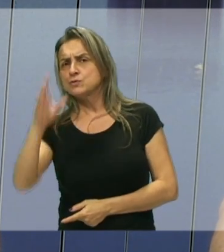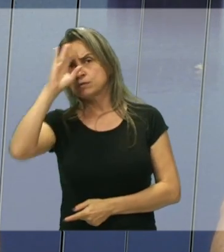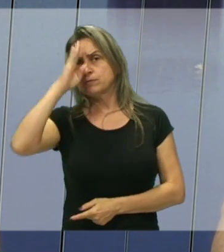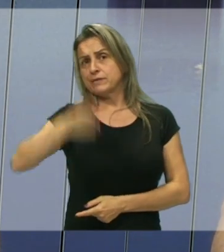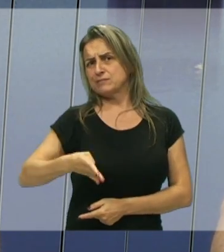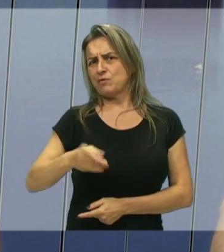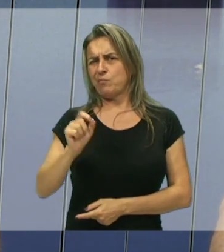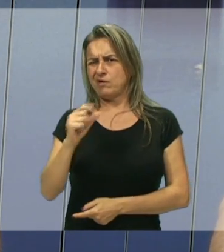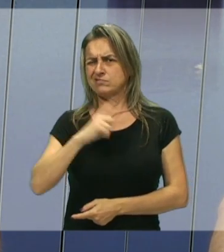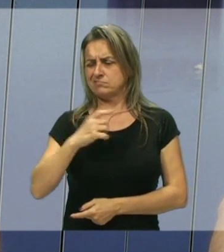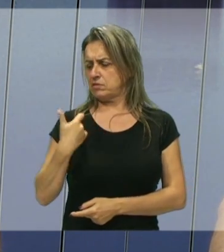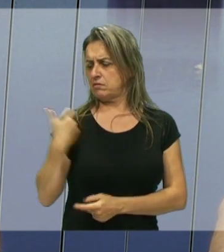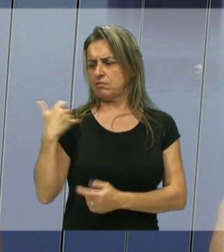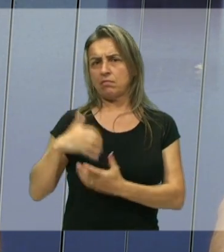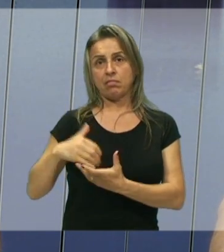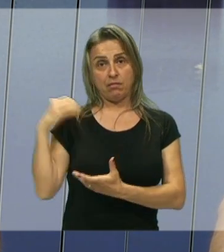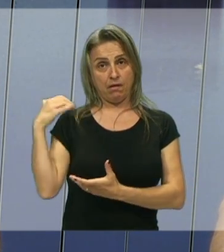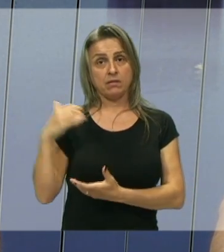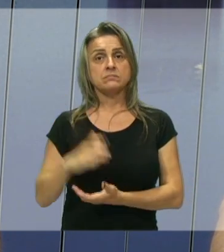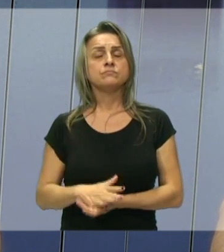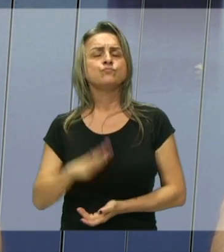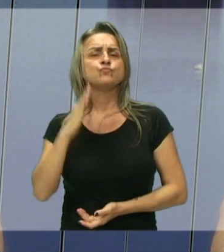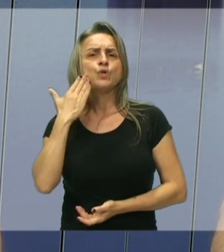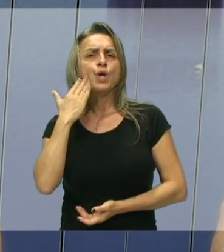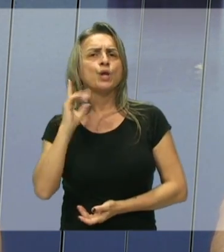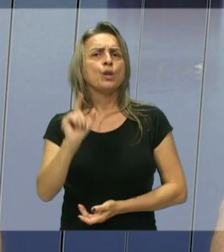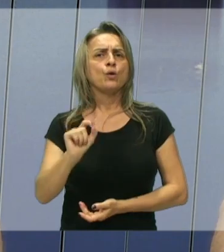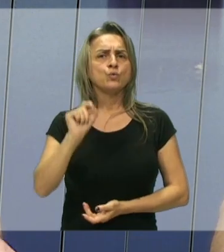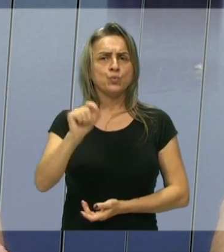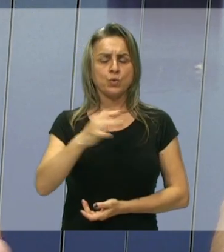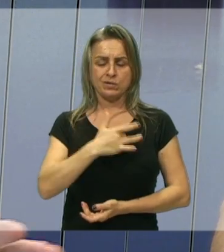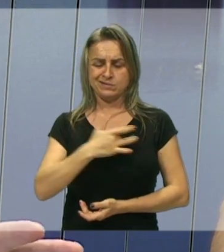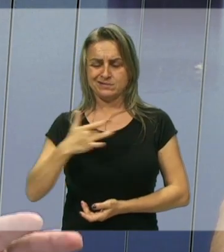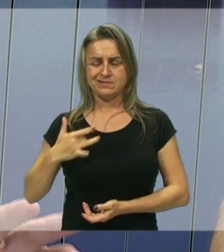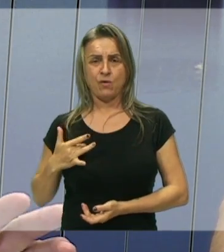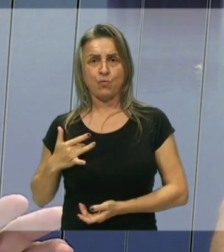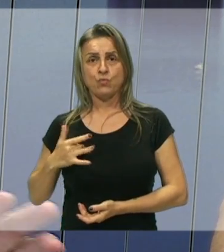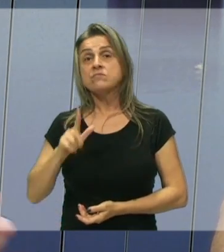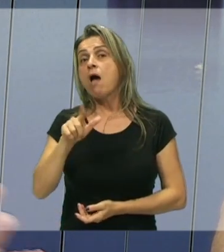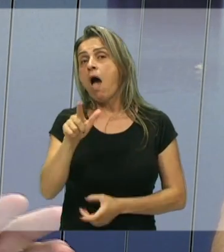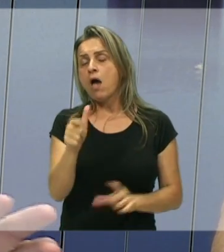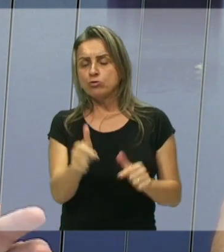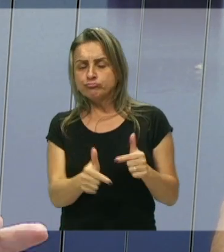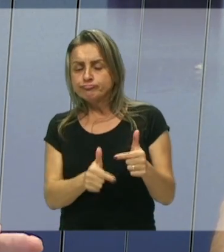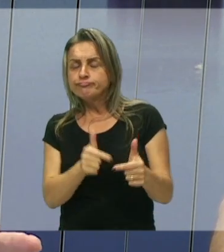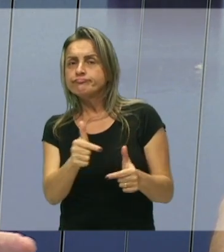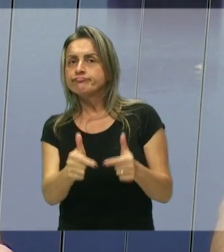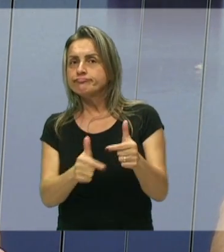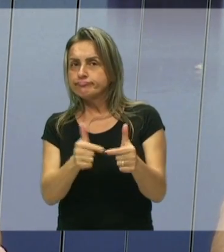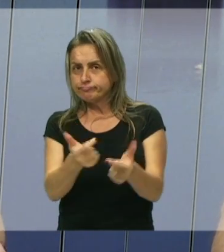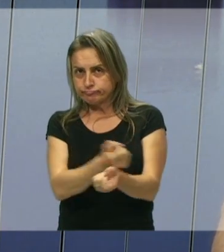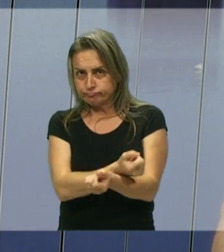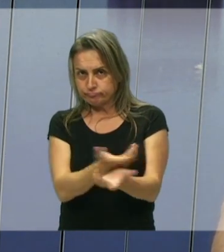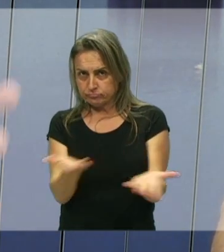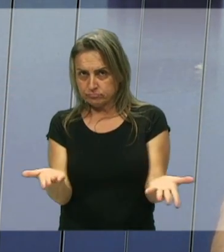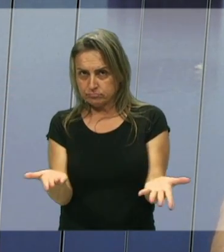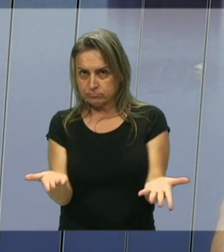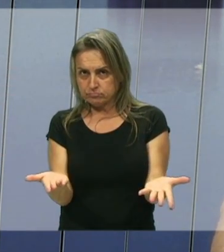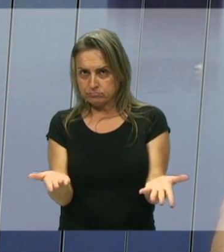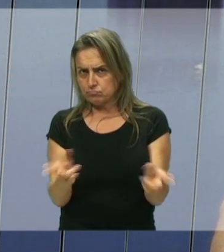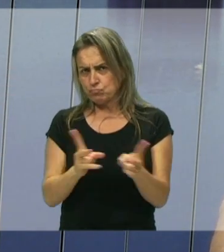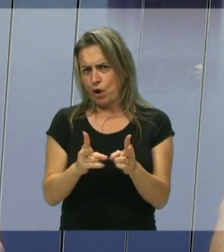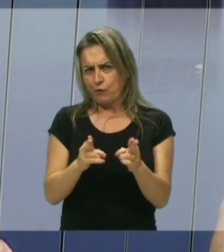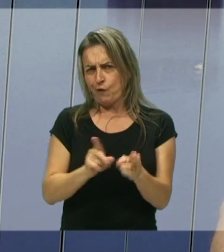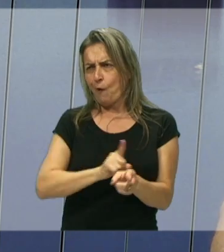tinham um entendimento que a saúde era um serviço. Era um serviço. Como você ir lá e